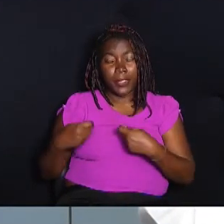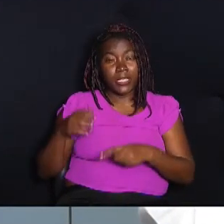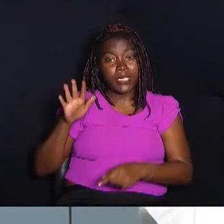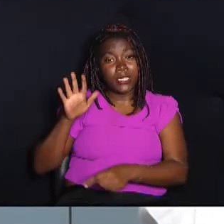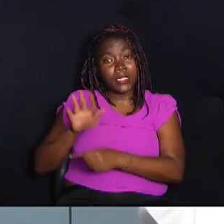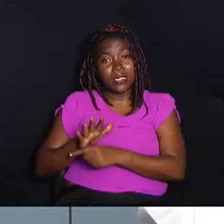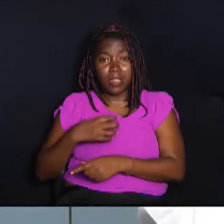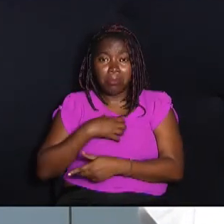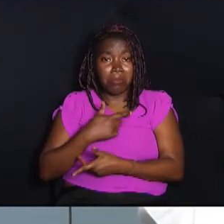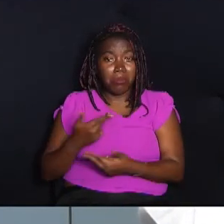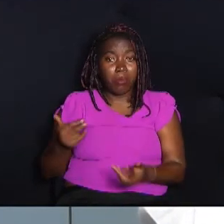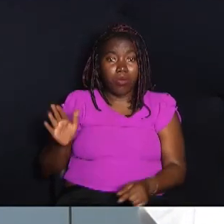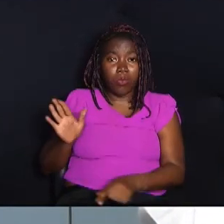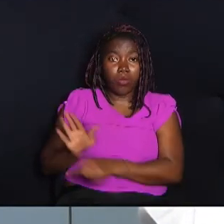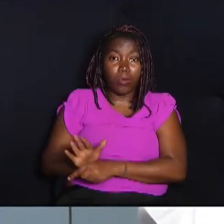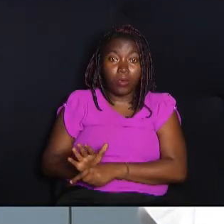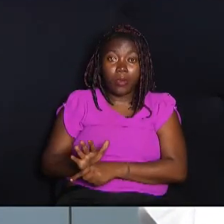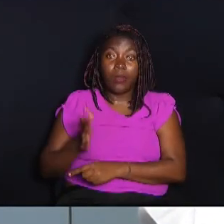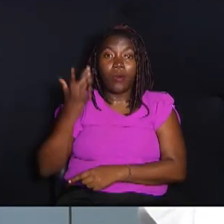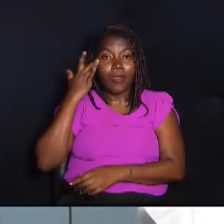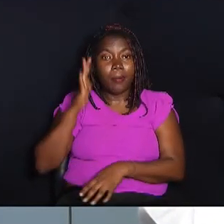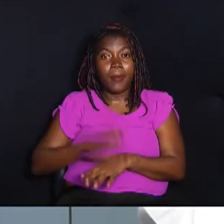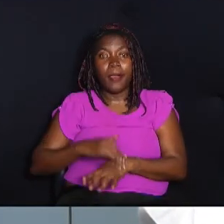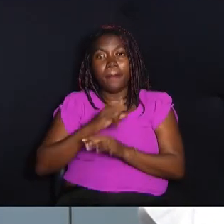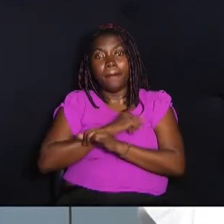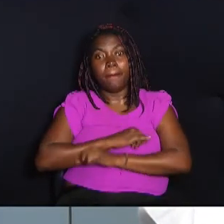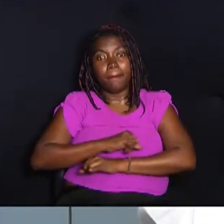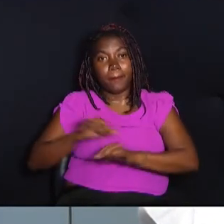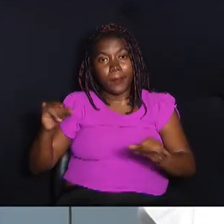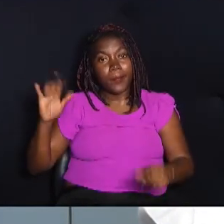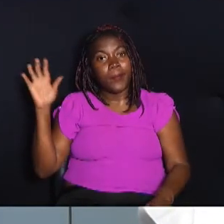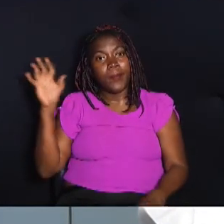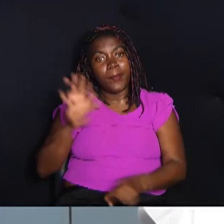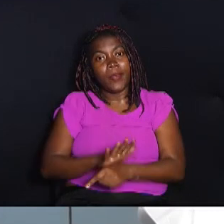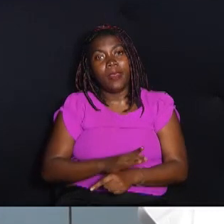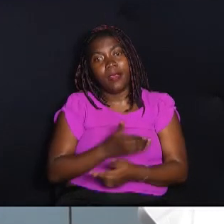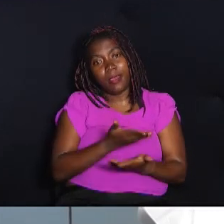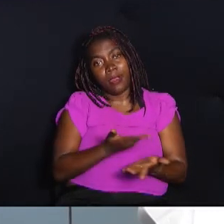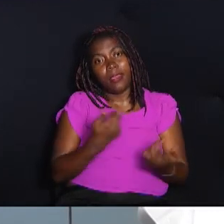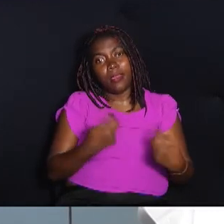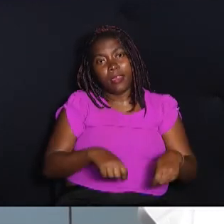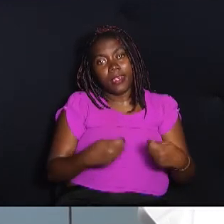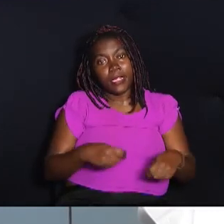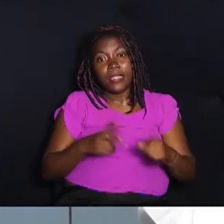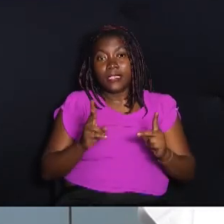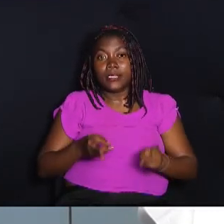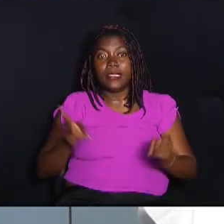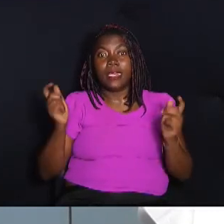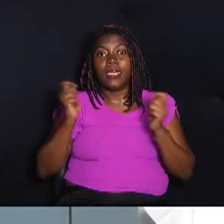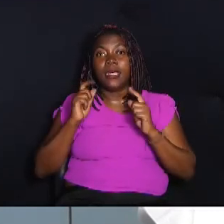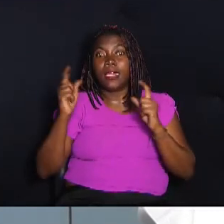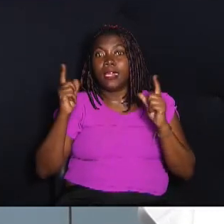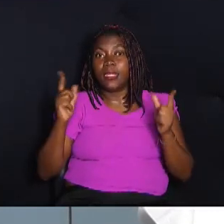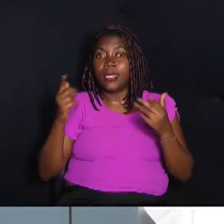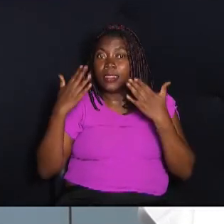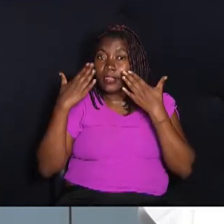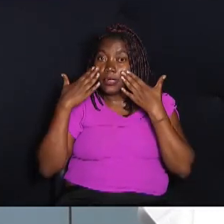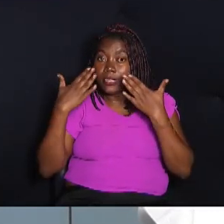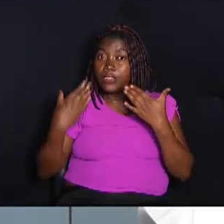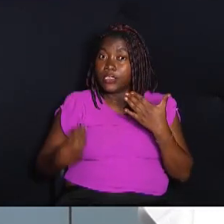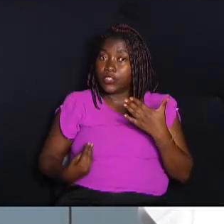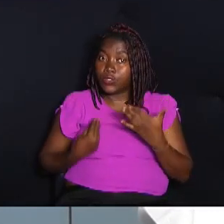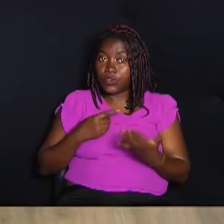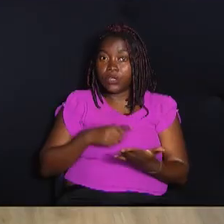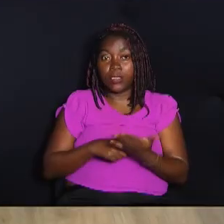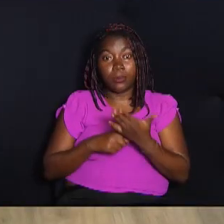mão. Eu acho que essa é a maior mensagem, estender a mão para quem precisa e estar sempre atento àqueles sinais que a vida dá para a gente,